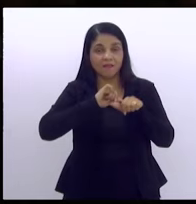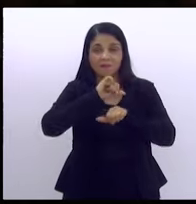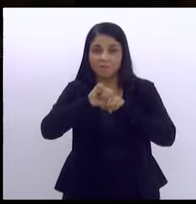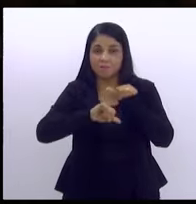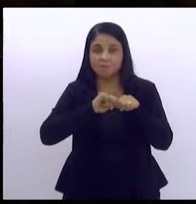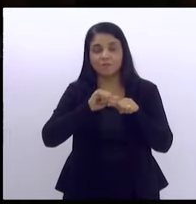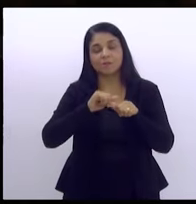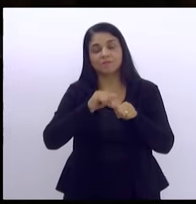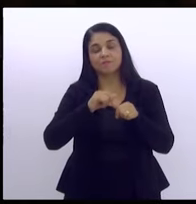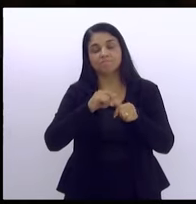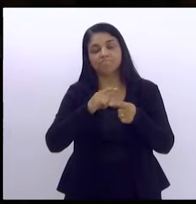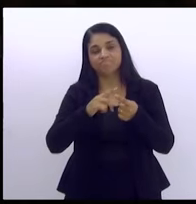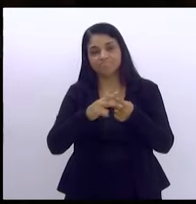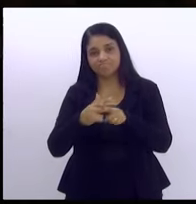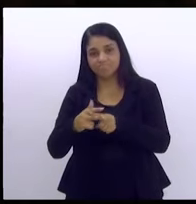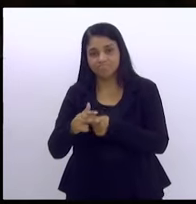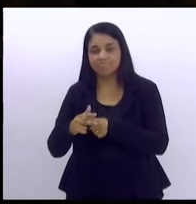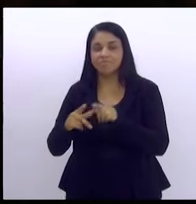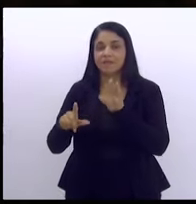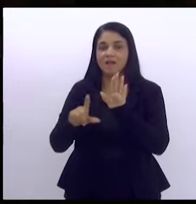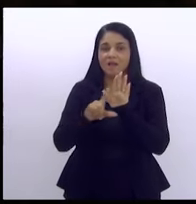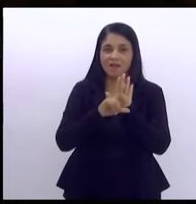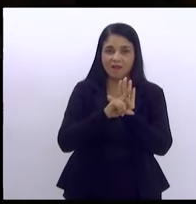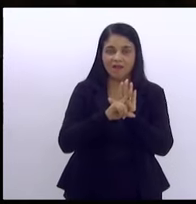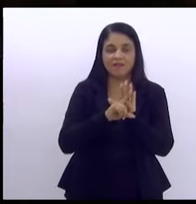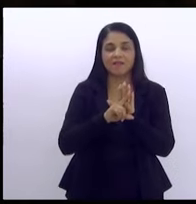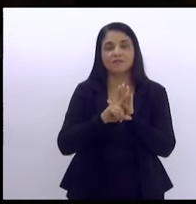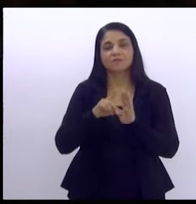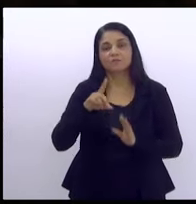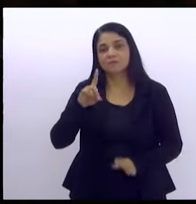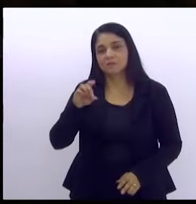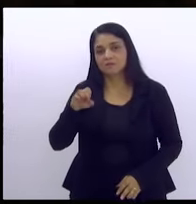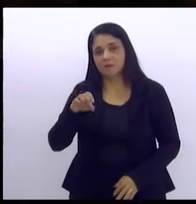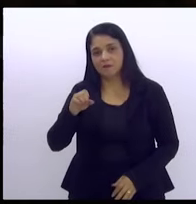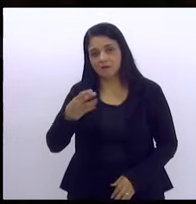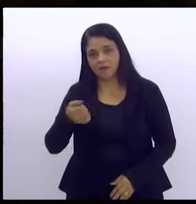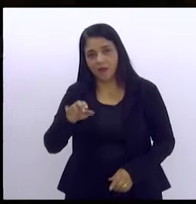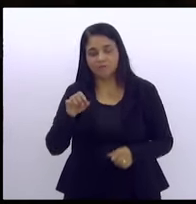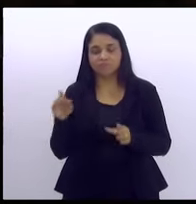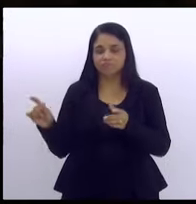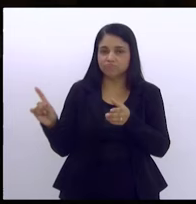para incluir também a pessoa com deficiência dentro